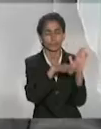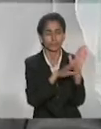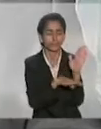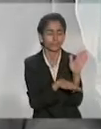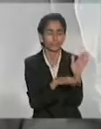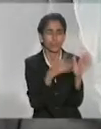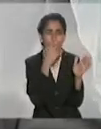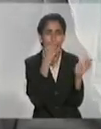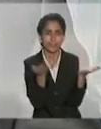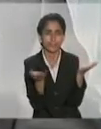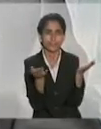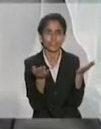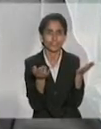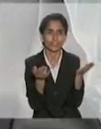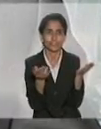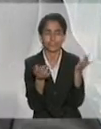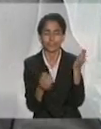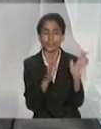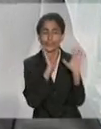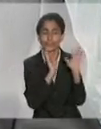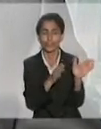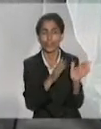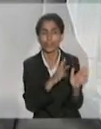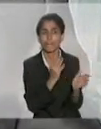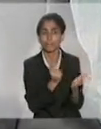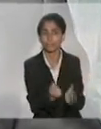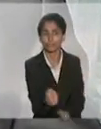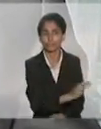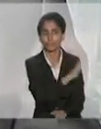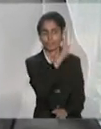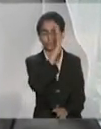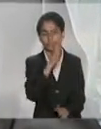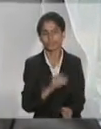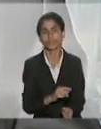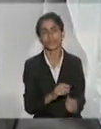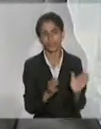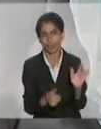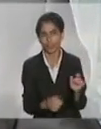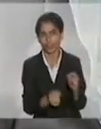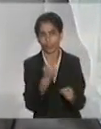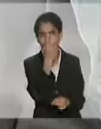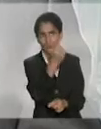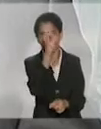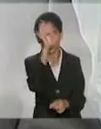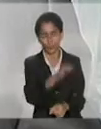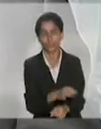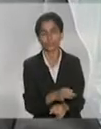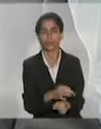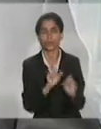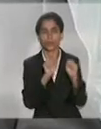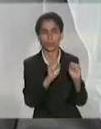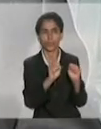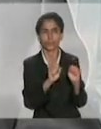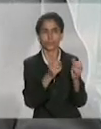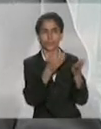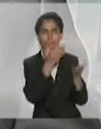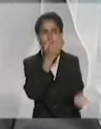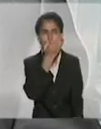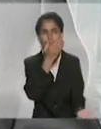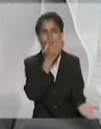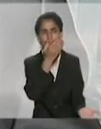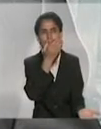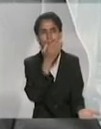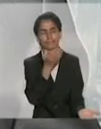É verdade. Mas aquele já paga uma fortuna. E aquele 1% pode ser o ponto de